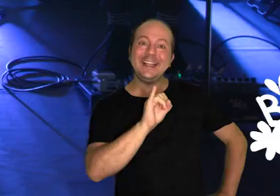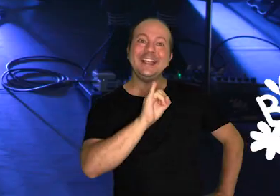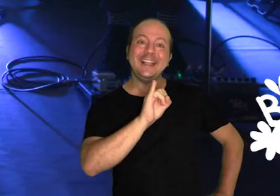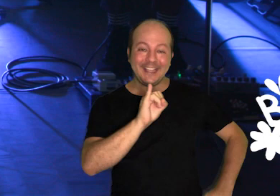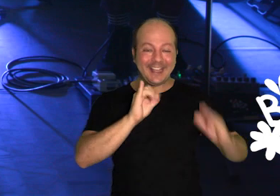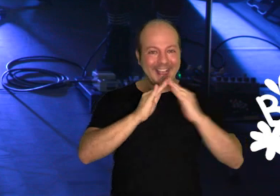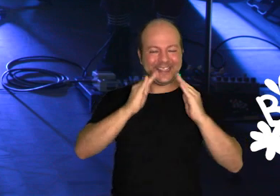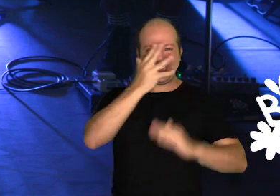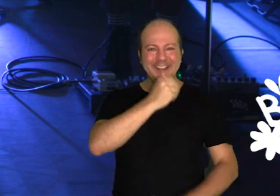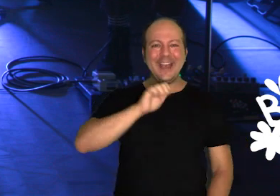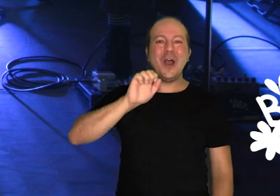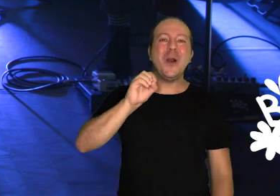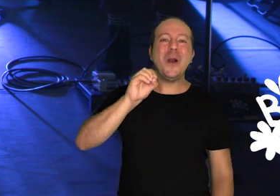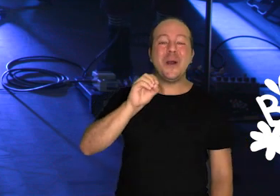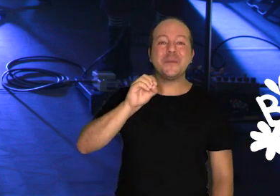aí de casa.